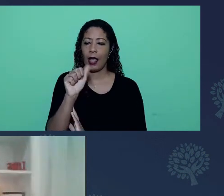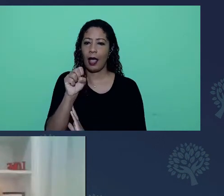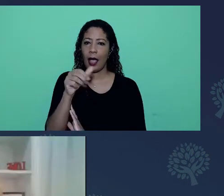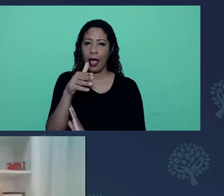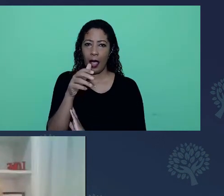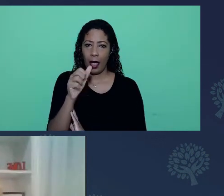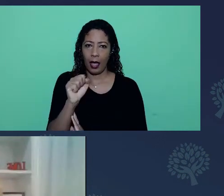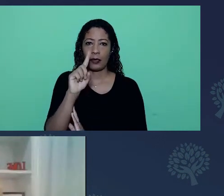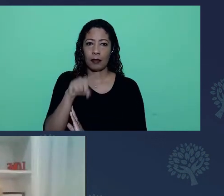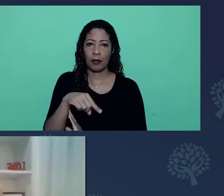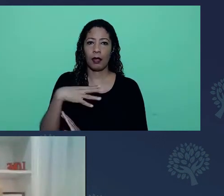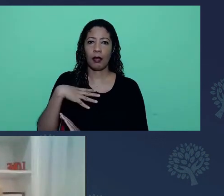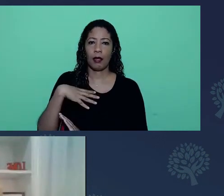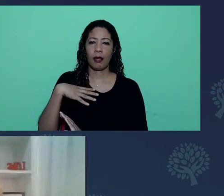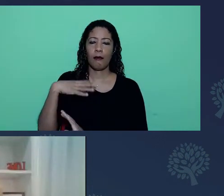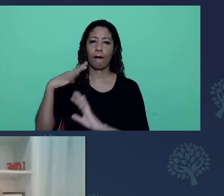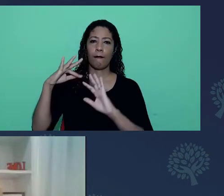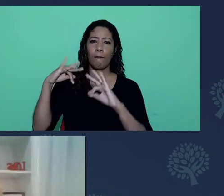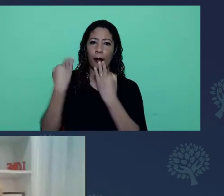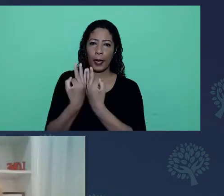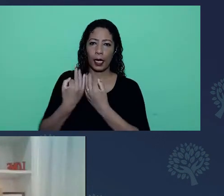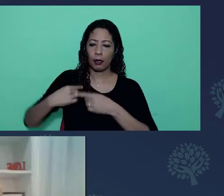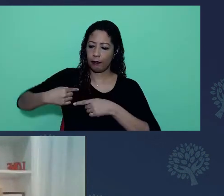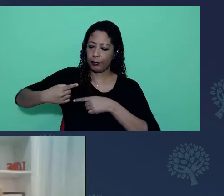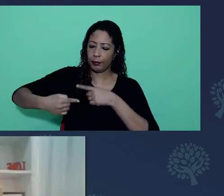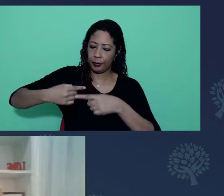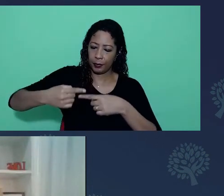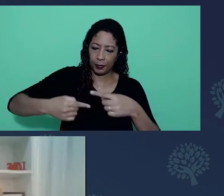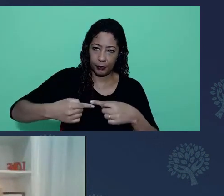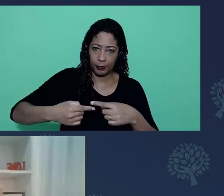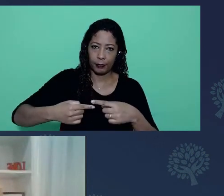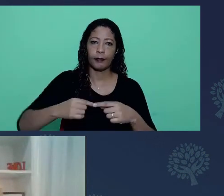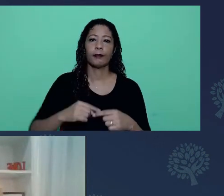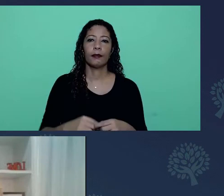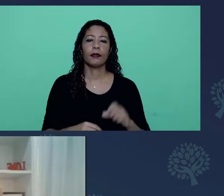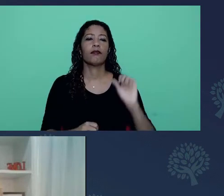viu que tem um componente genético. Então, se eu tenho